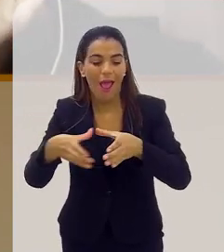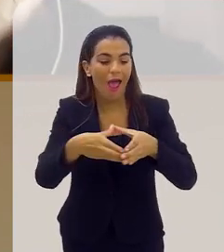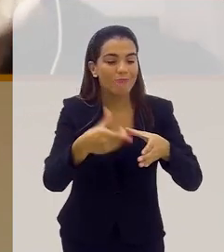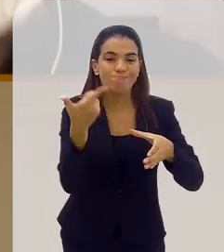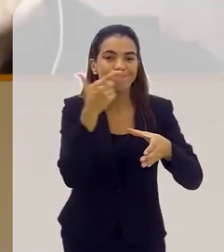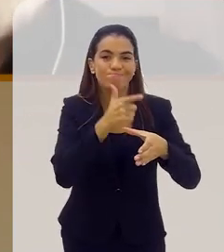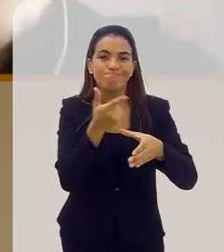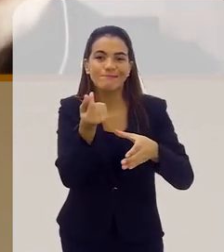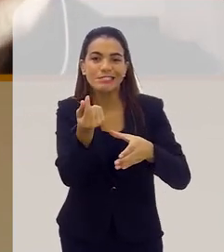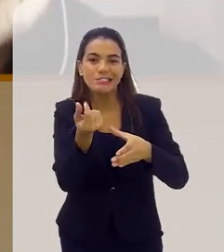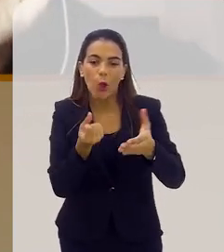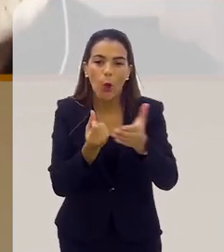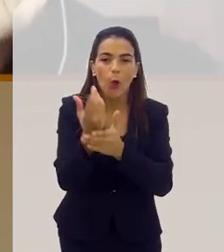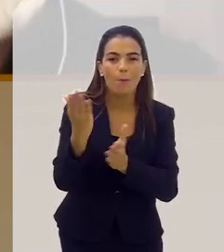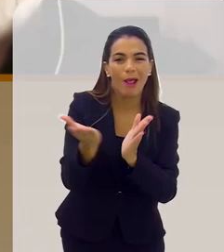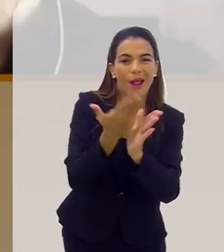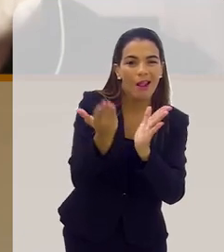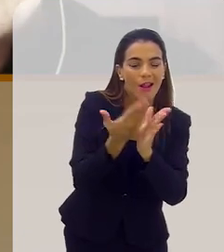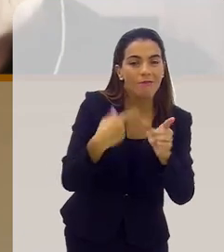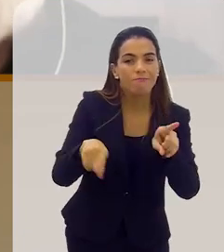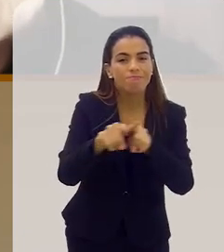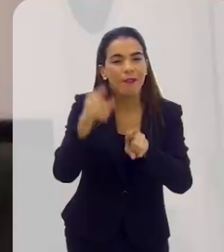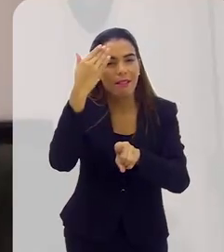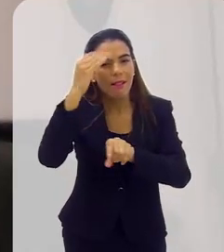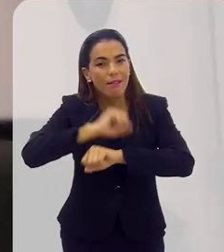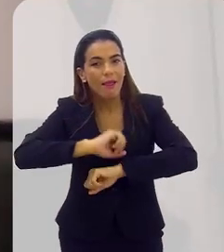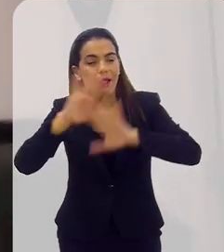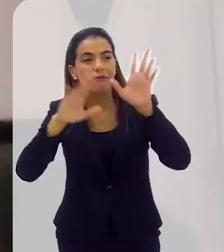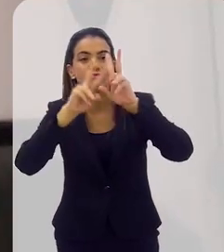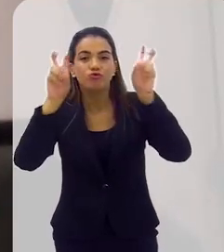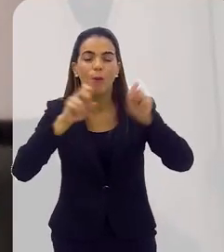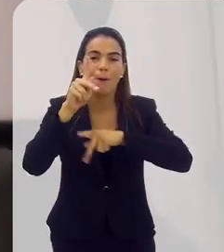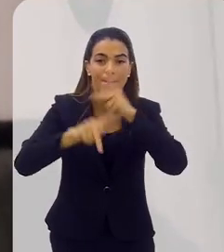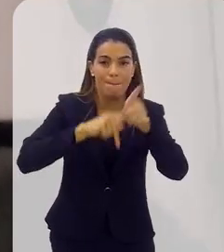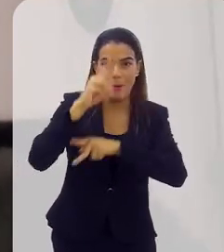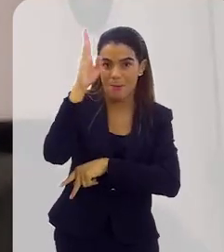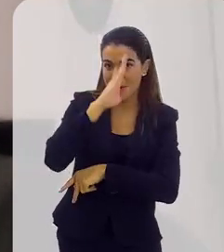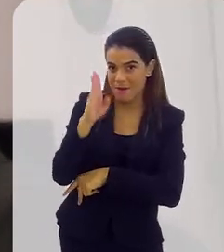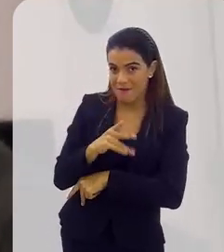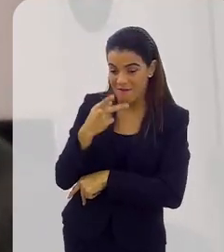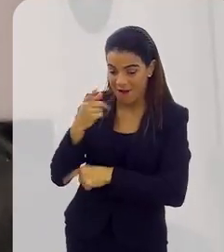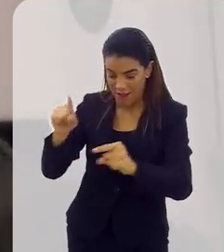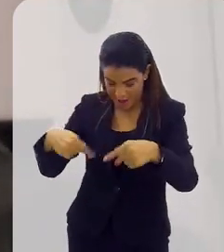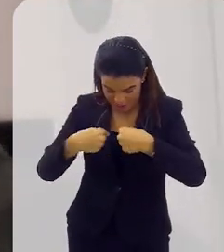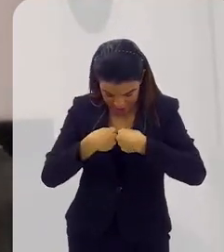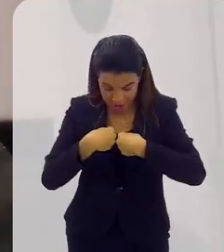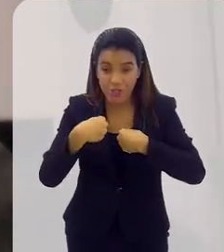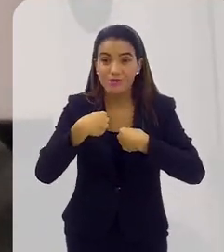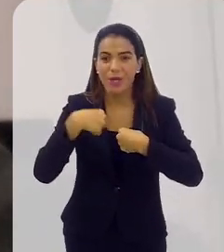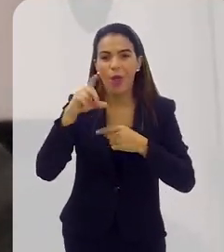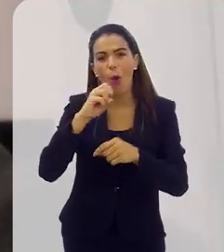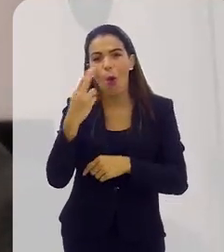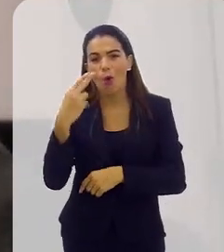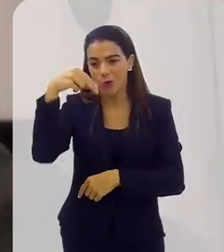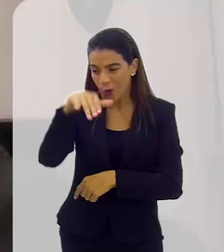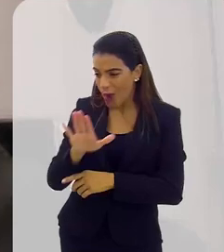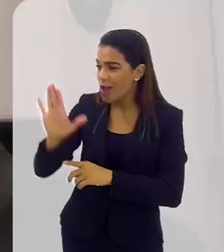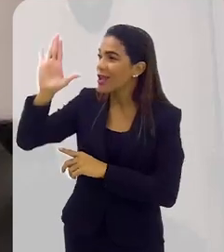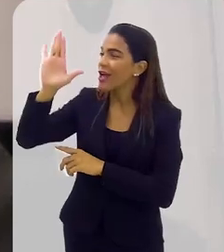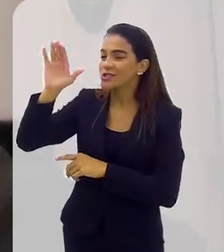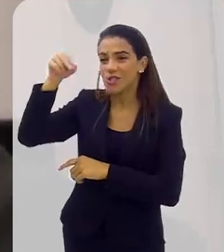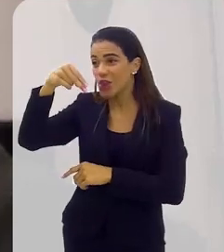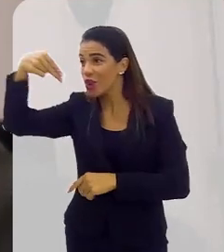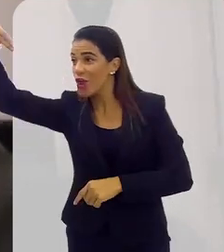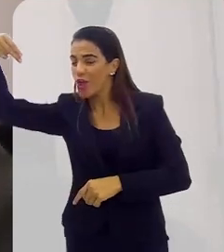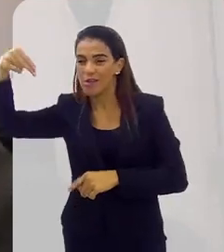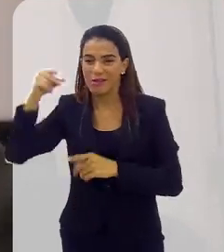não tem acesso a livros ou a informação entender mais da história do povo brasileiro. Falar de índio,